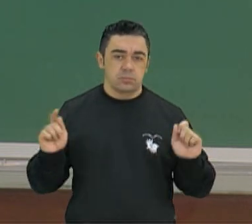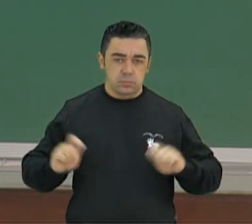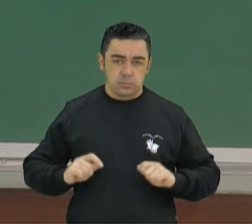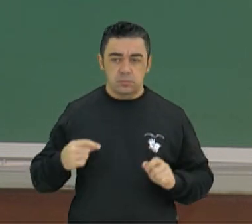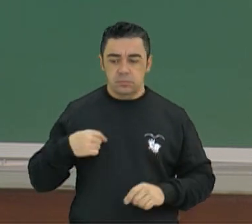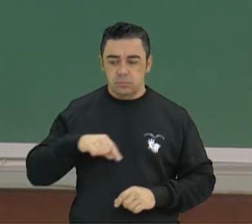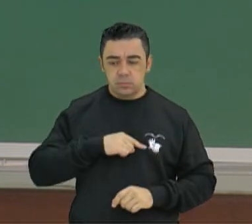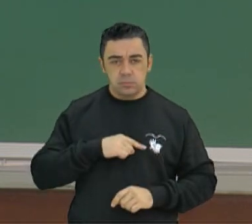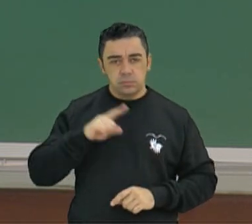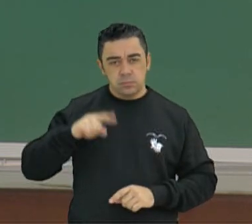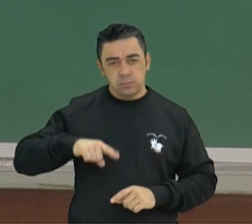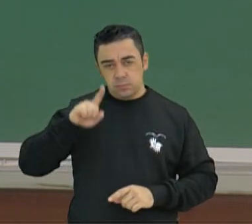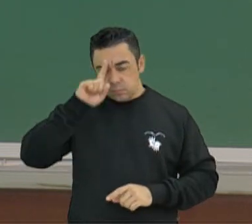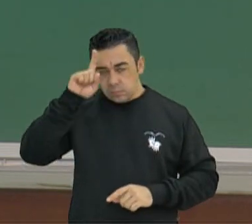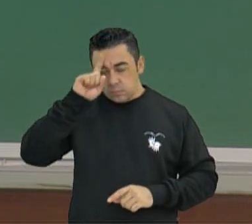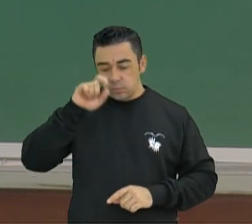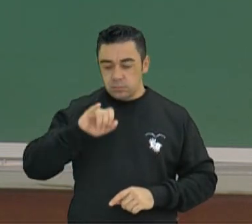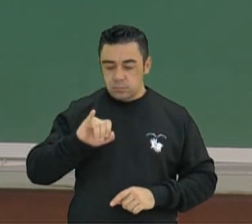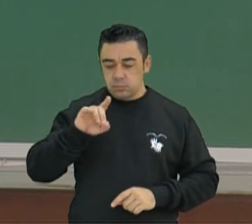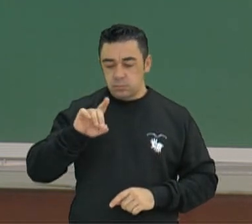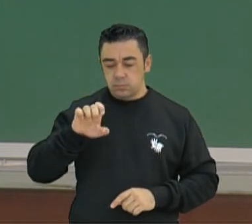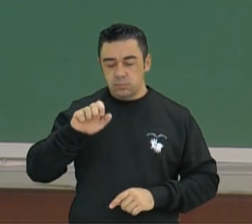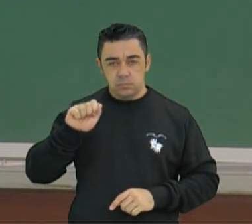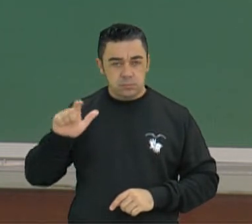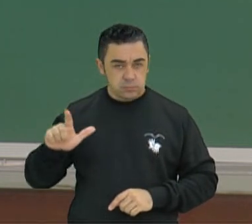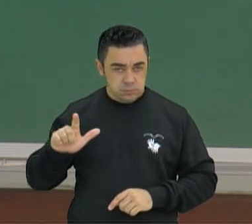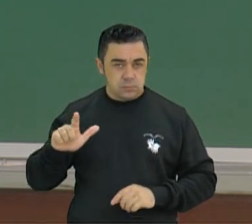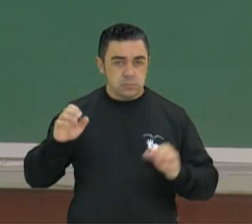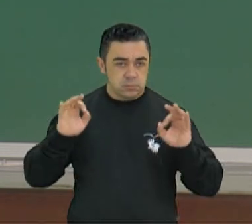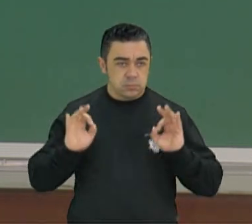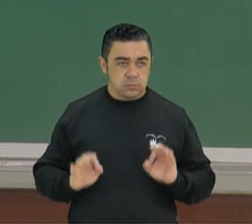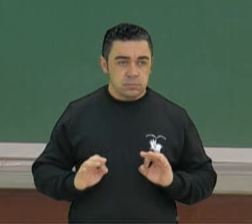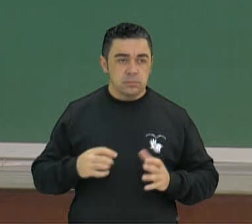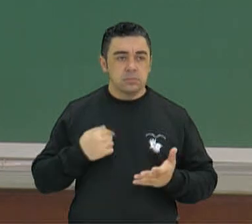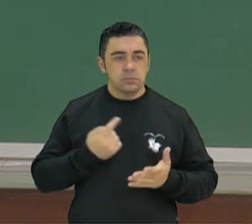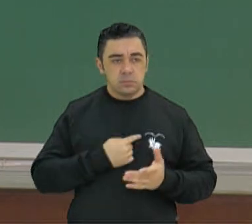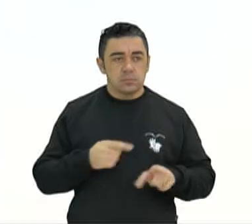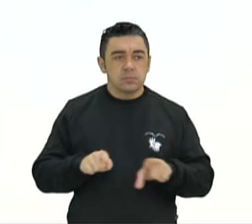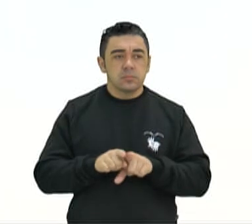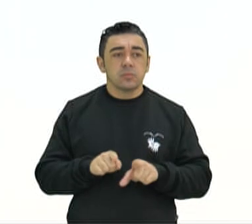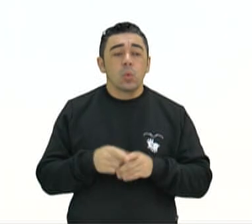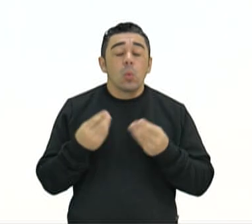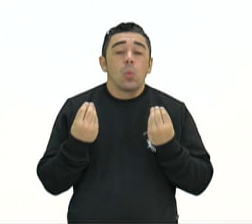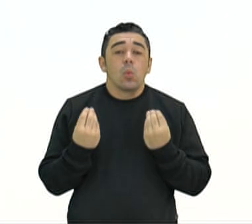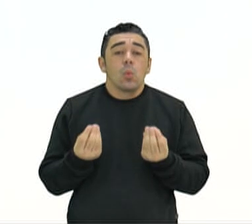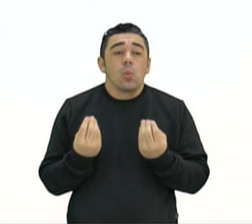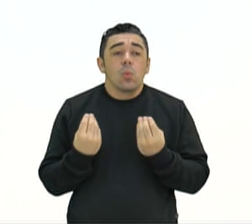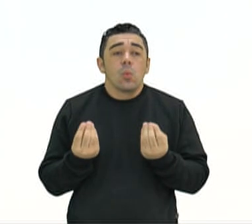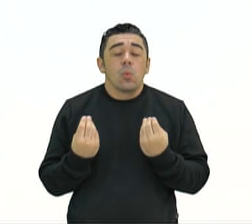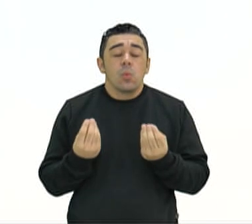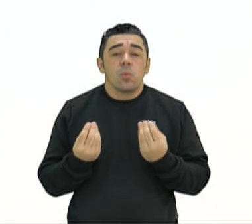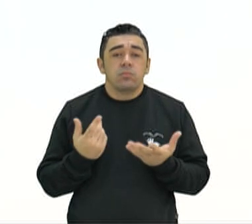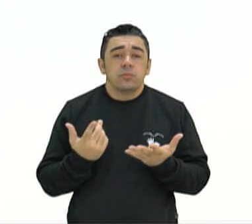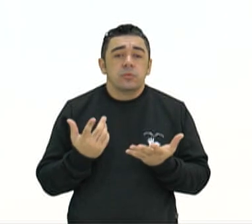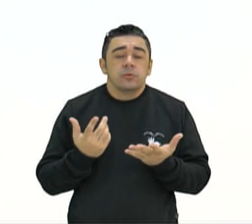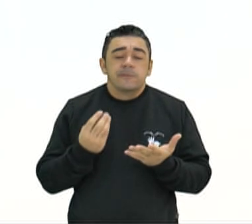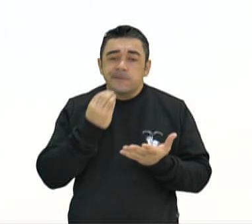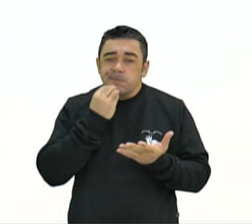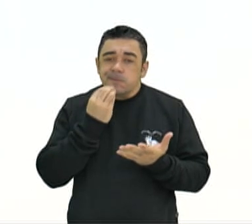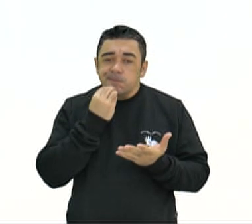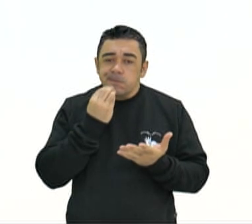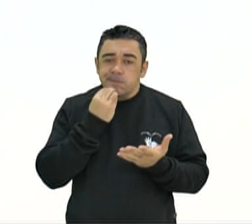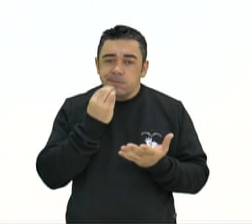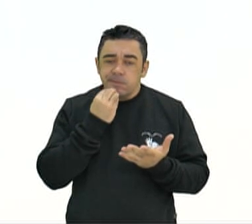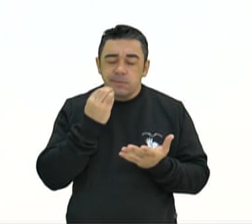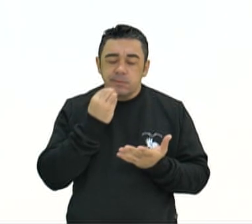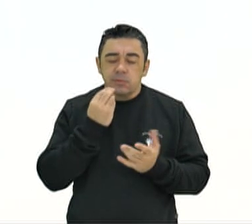como algo ideal, como algo correto, ela vai nos passar também quais são os meios que nós temos